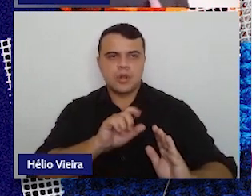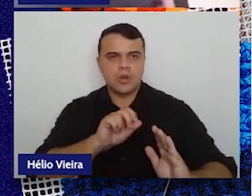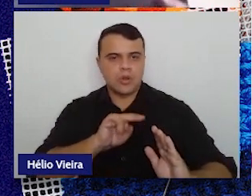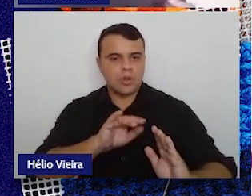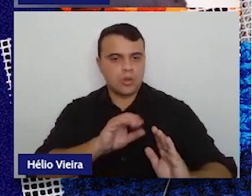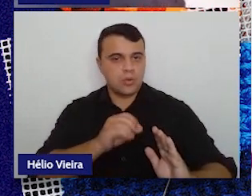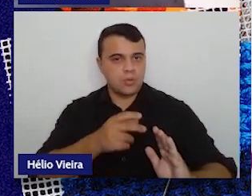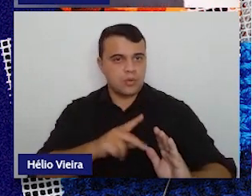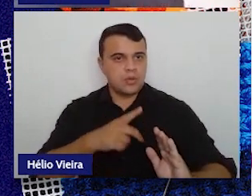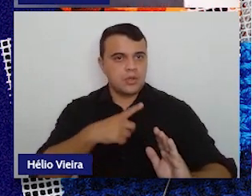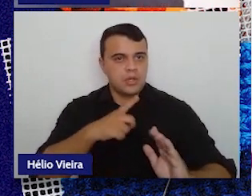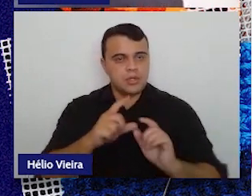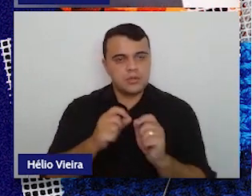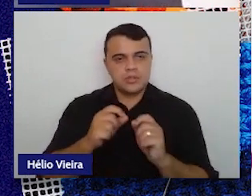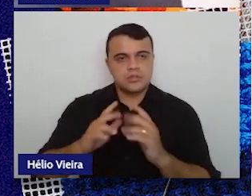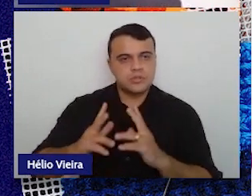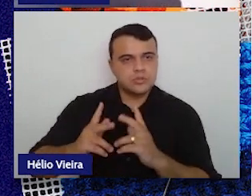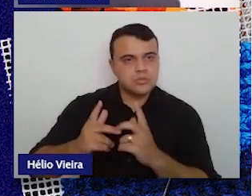Tem, assim,